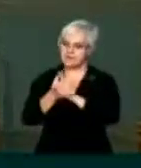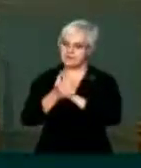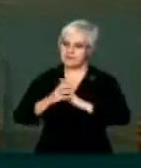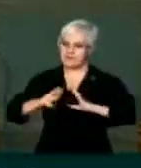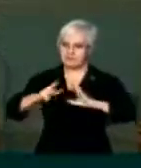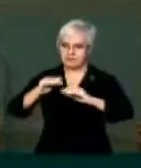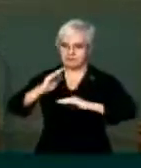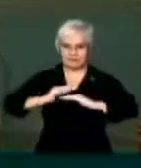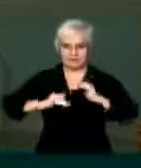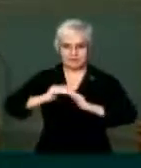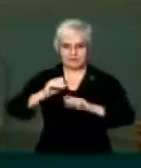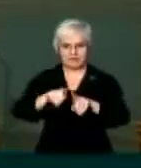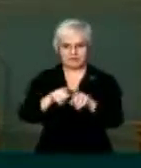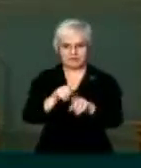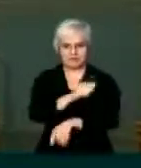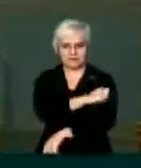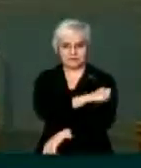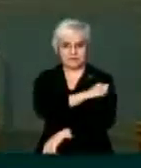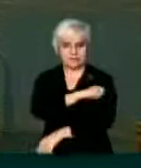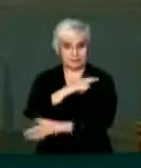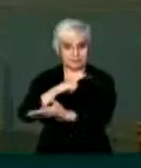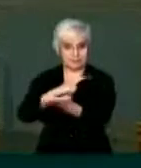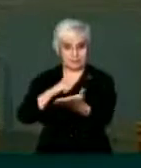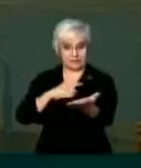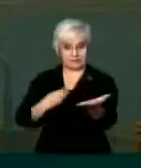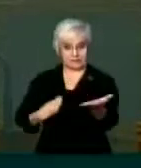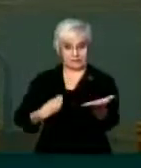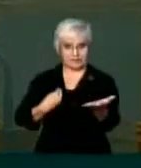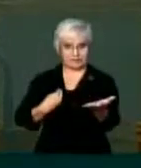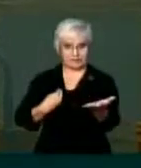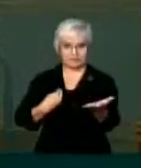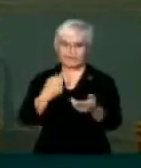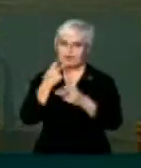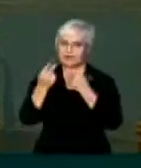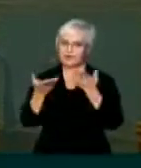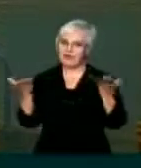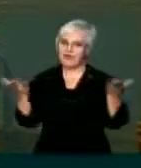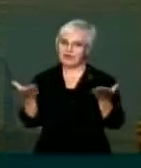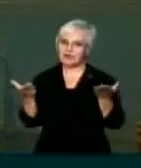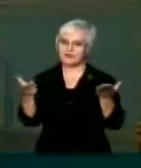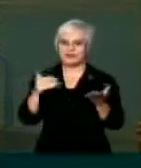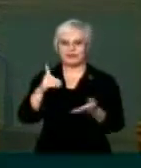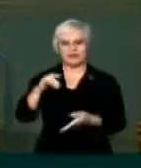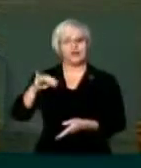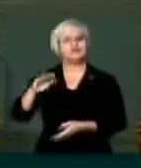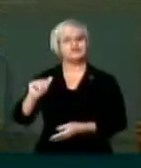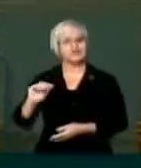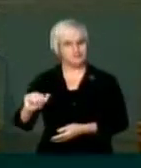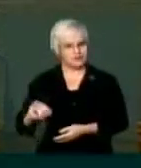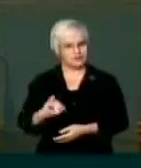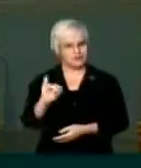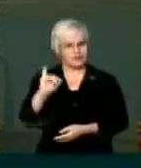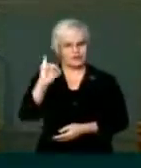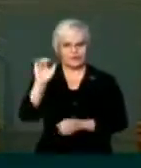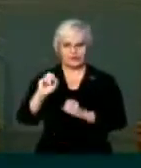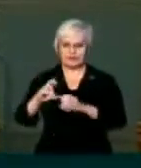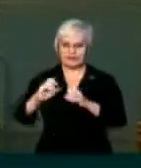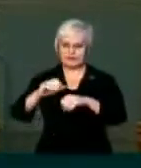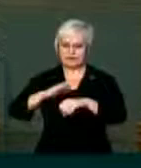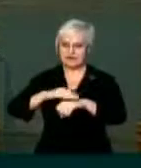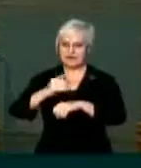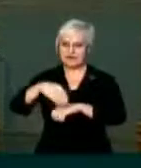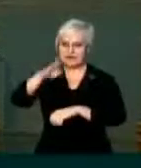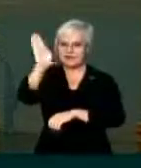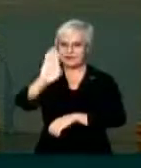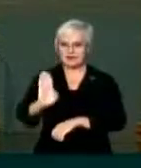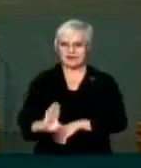professores, estudantes aqui presentes e dizer que, de fato, esse é um dia muito importante para a educação brasileira.